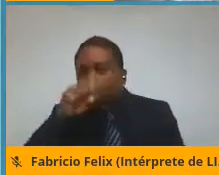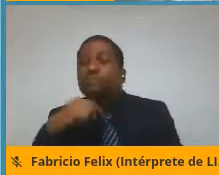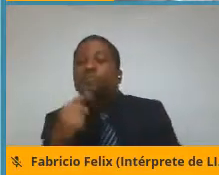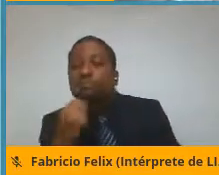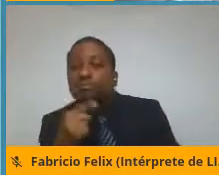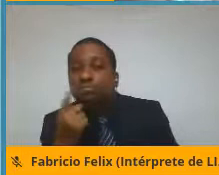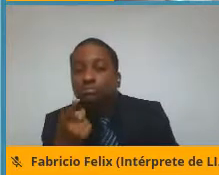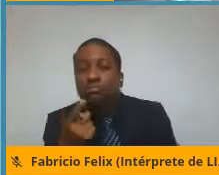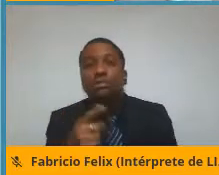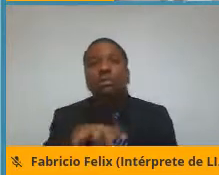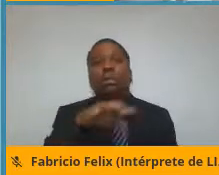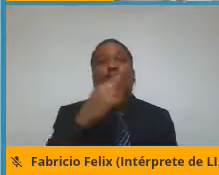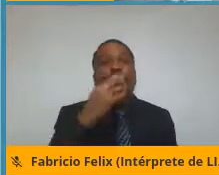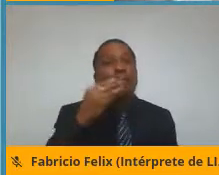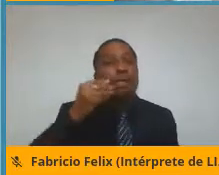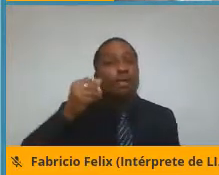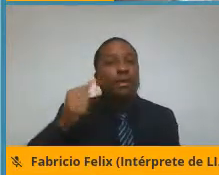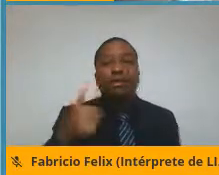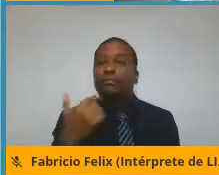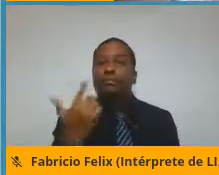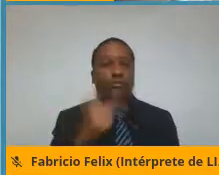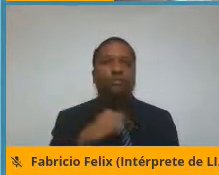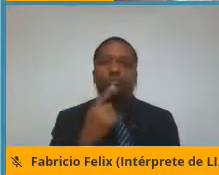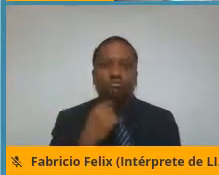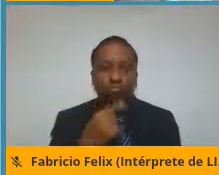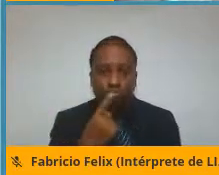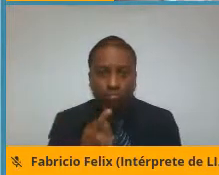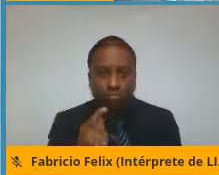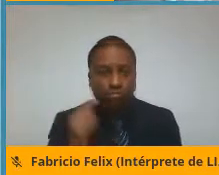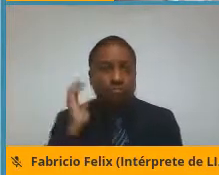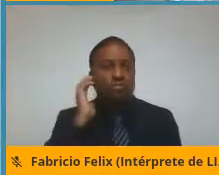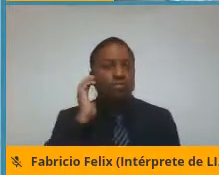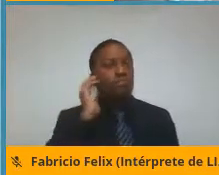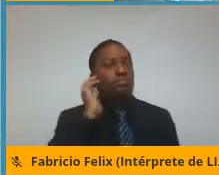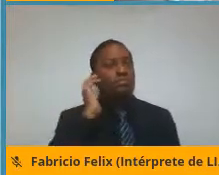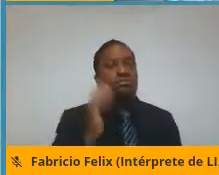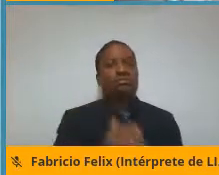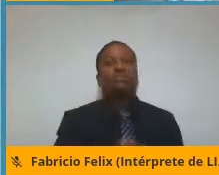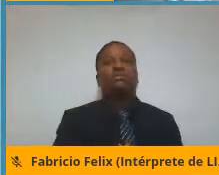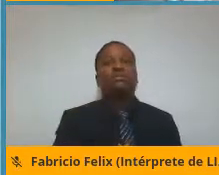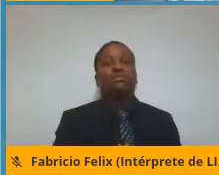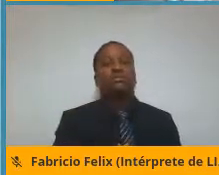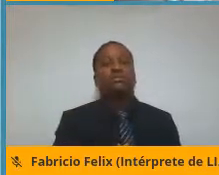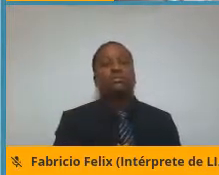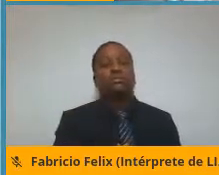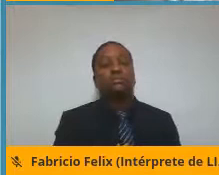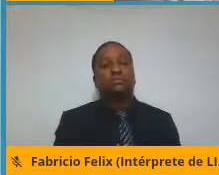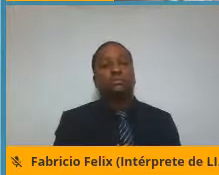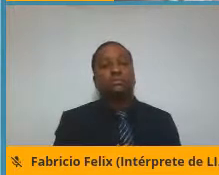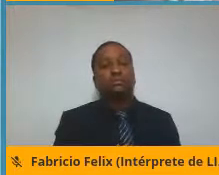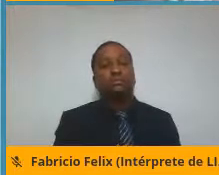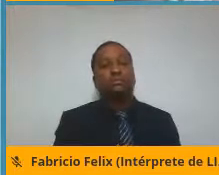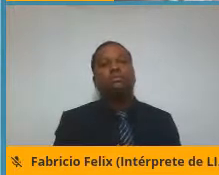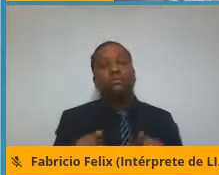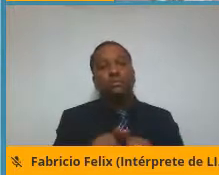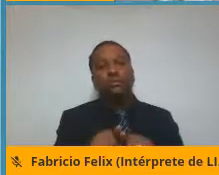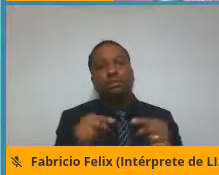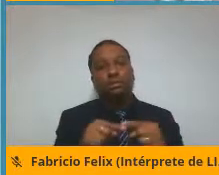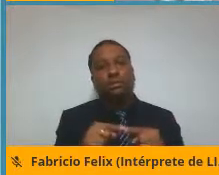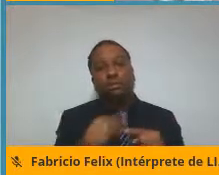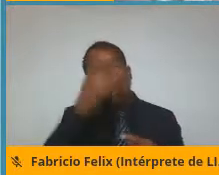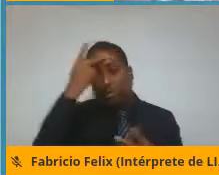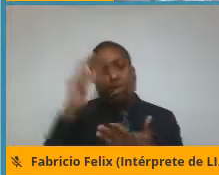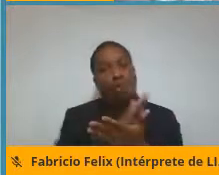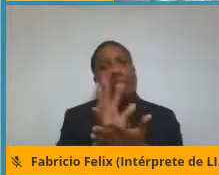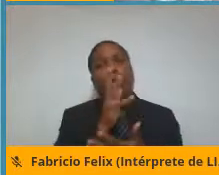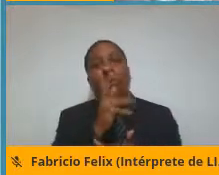do paladar. E que esse sintoma geralmente é reversível. Mas tem alguns pacientes que demoram